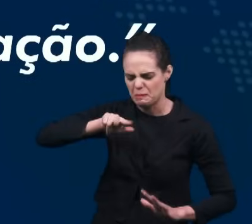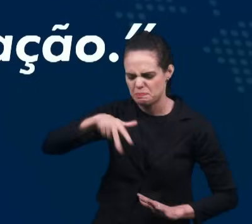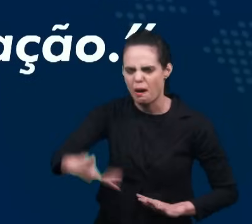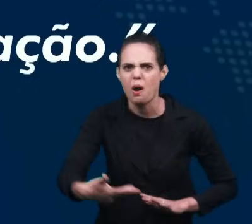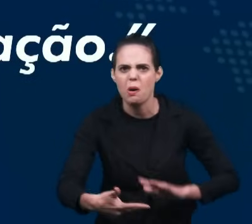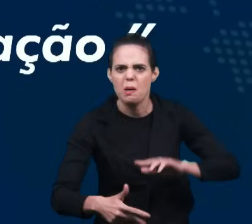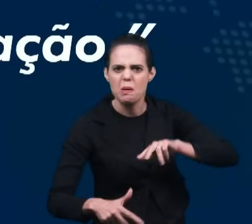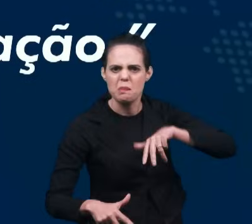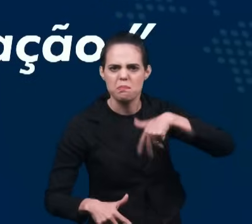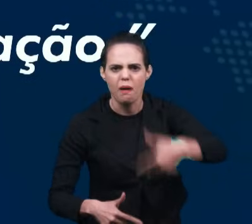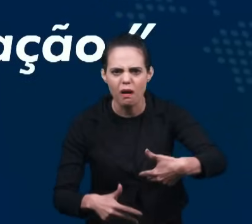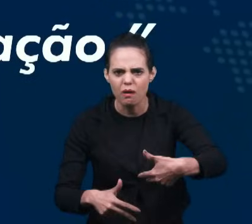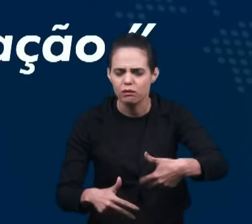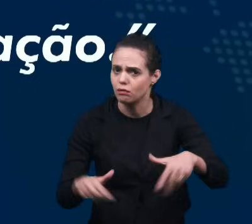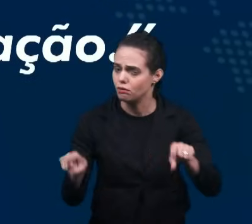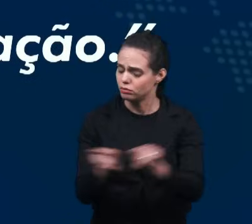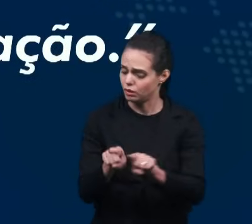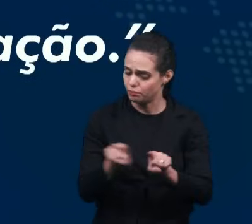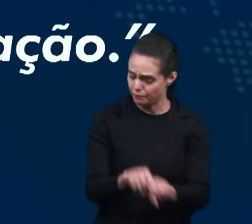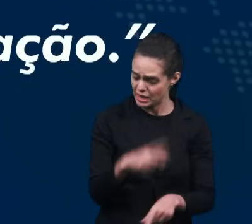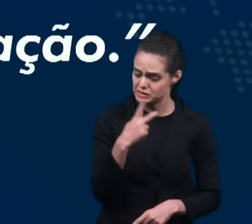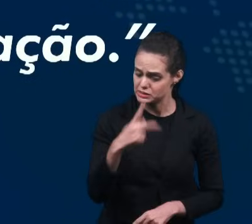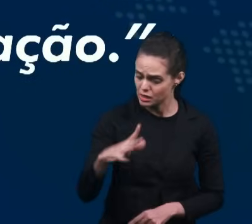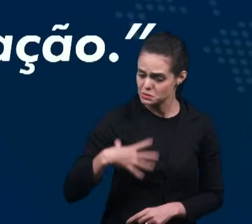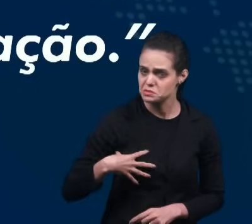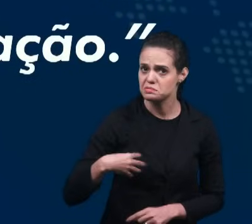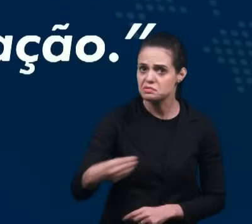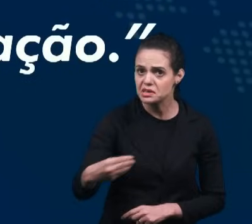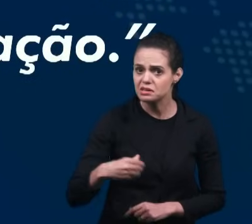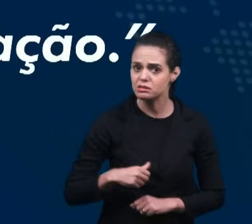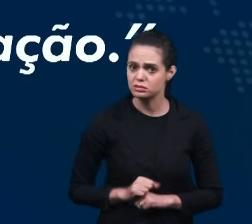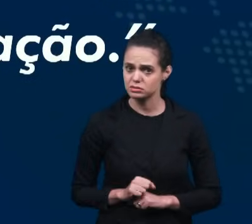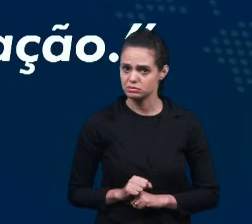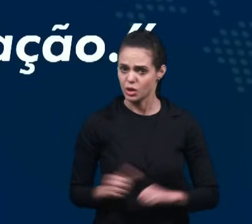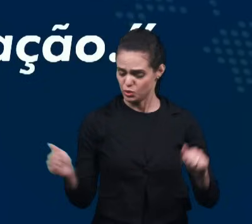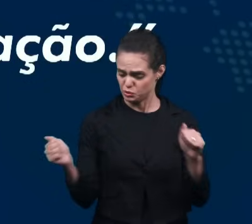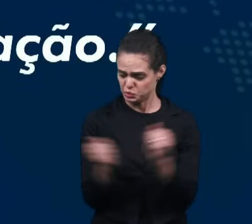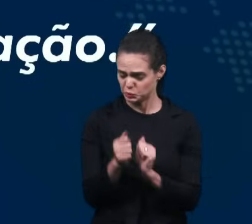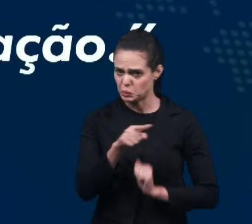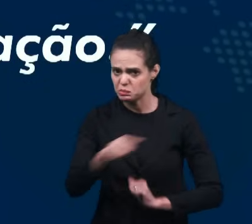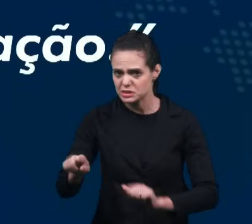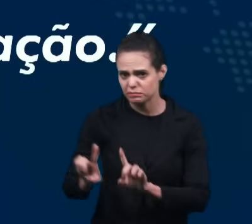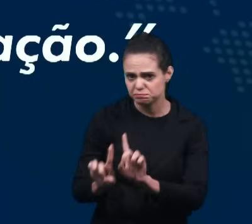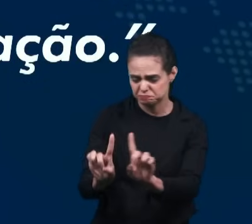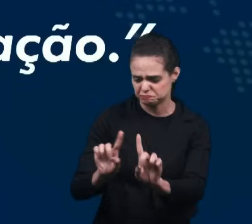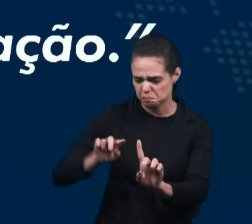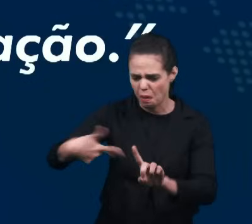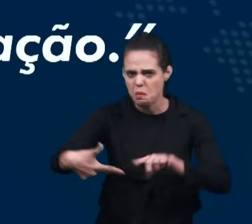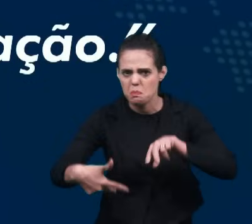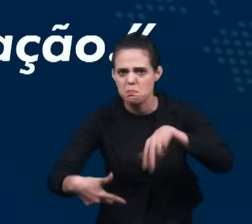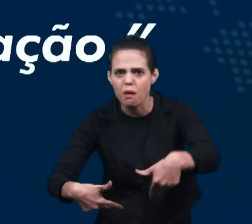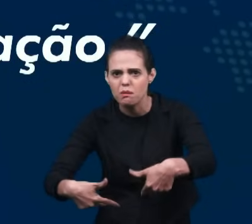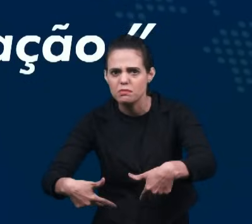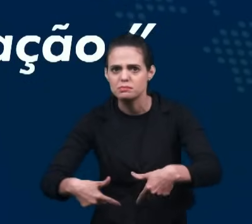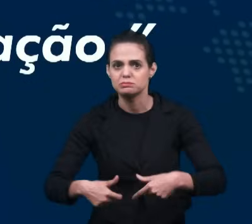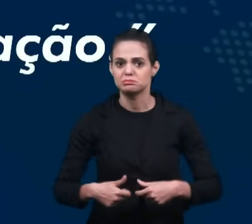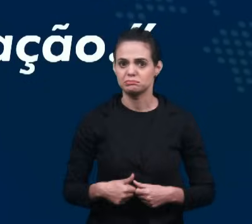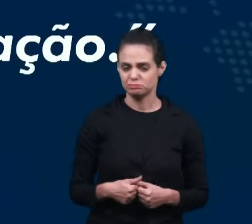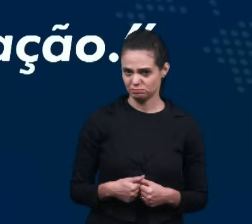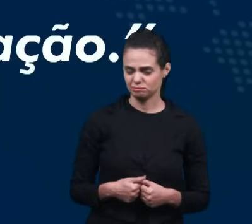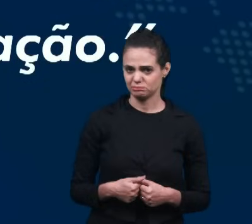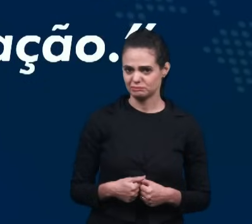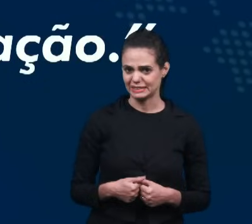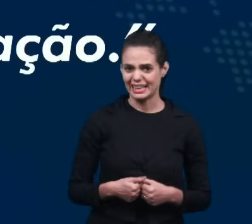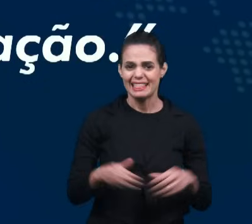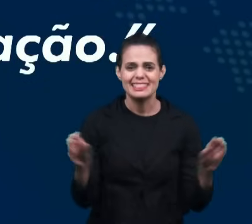a ti, aos teus filhos que dentro de ti estiverem, e não deixarão em ti pedra